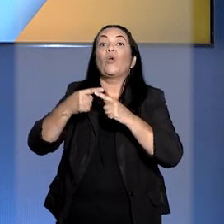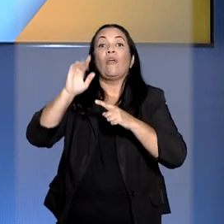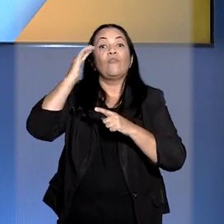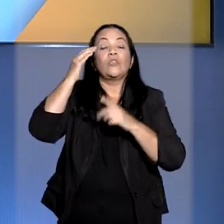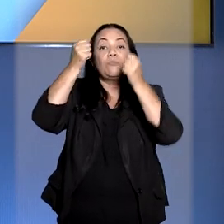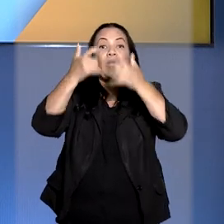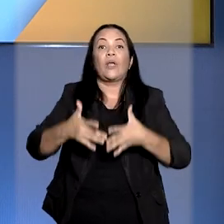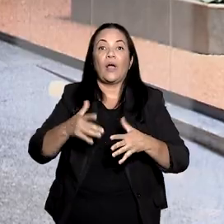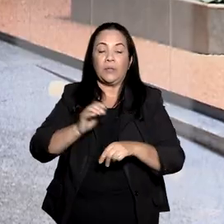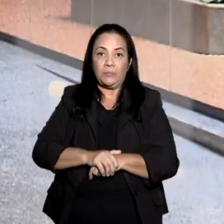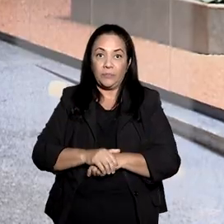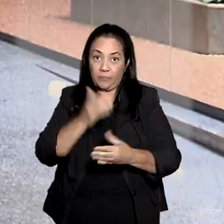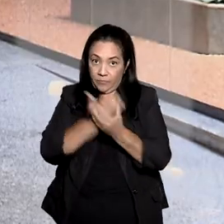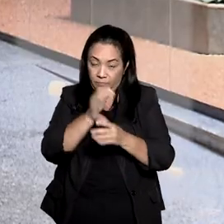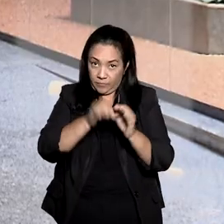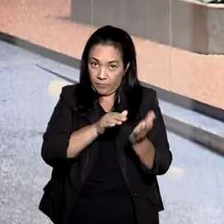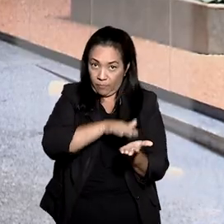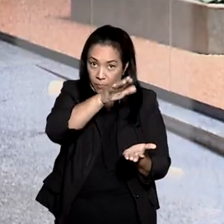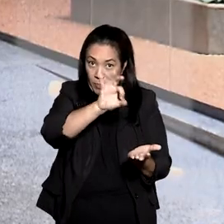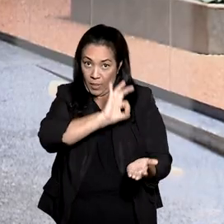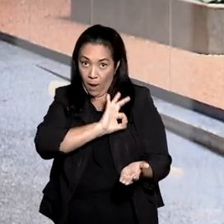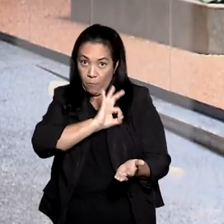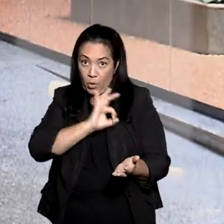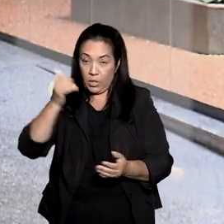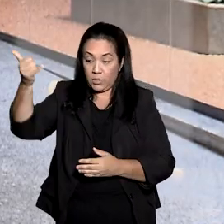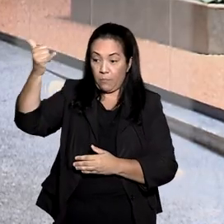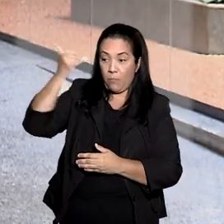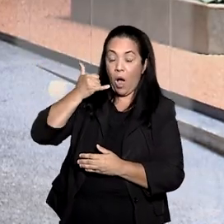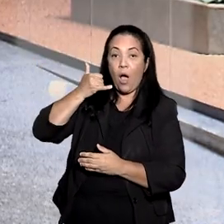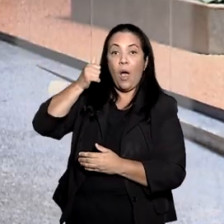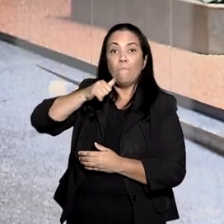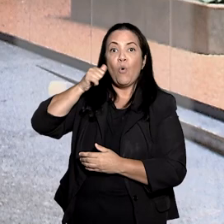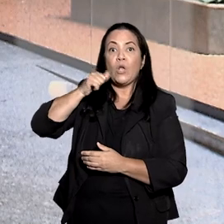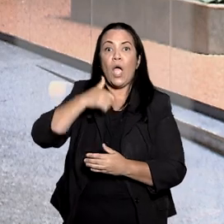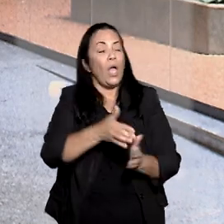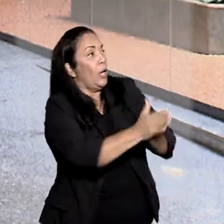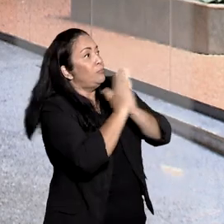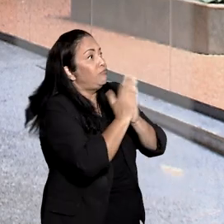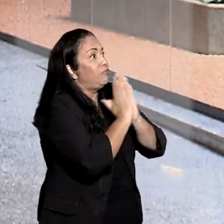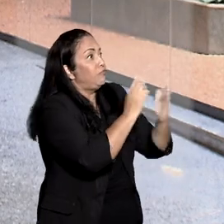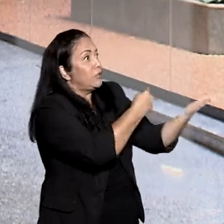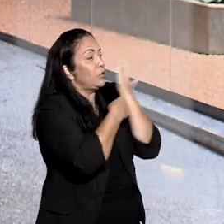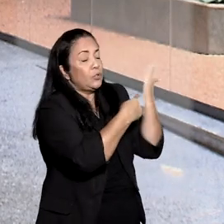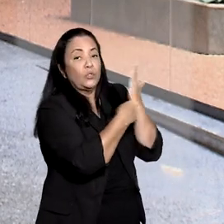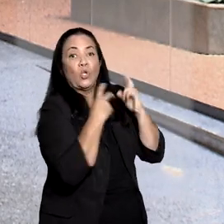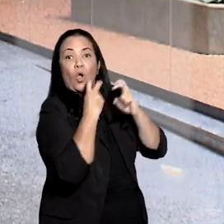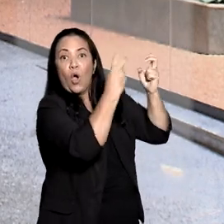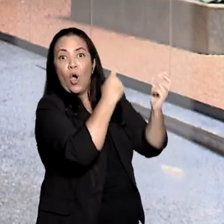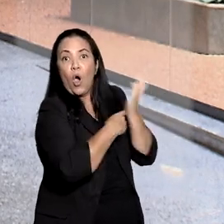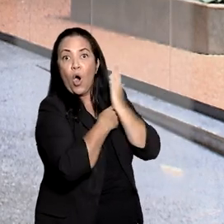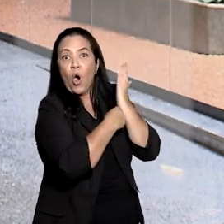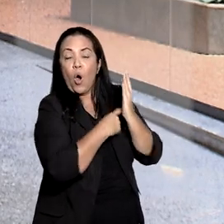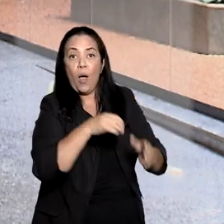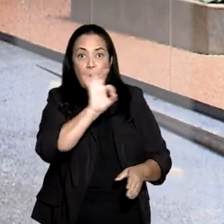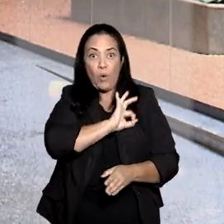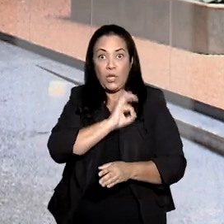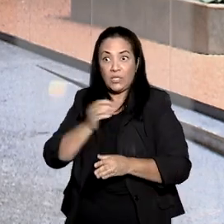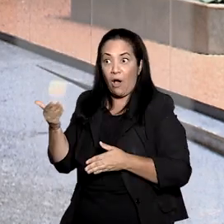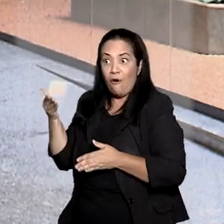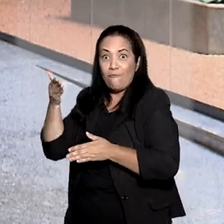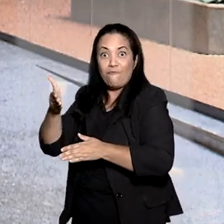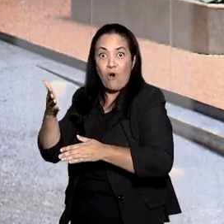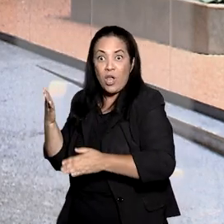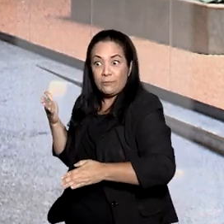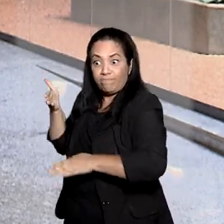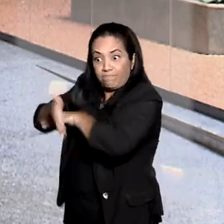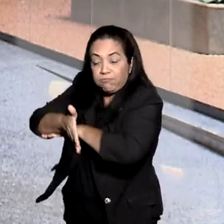entenda de acordo com o processo a polícia recebeu a ligação de uma mulher pedindo socorro os agentes foram até